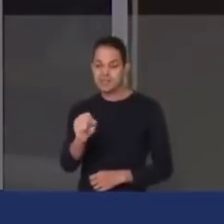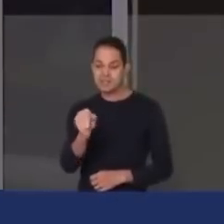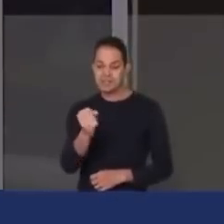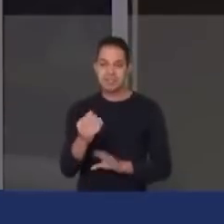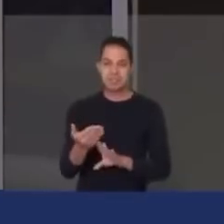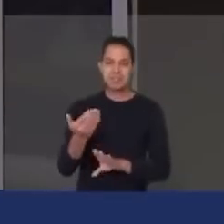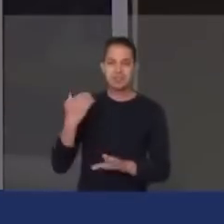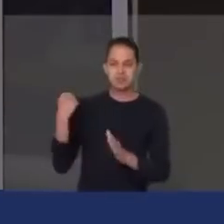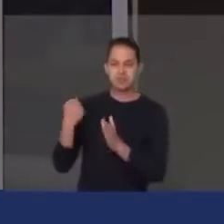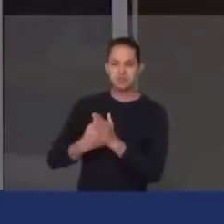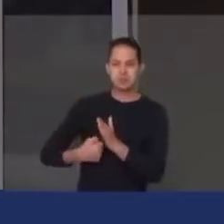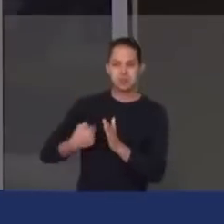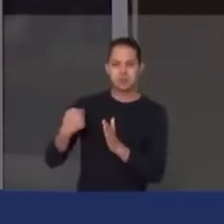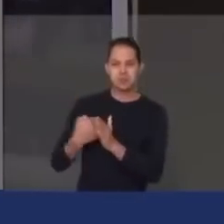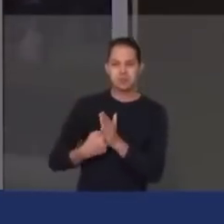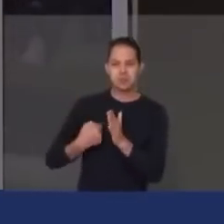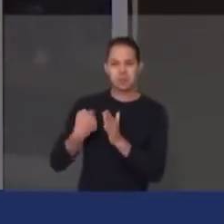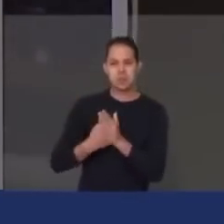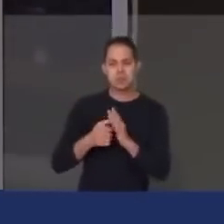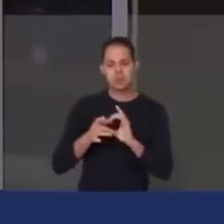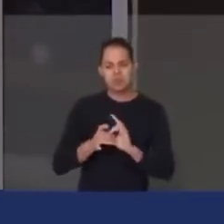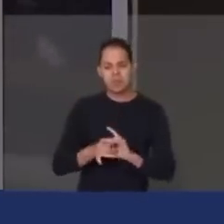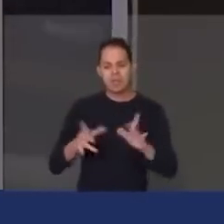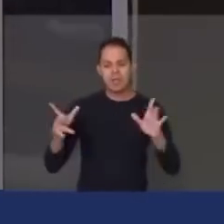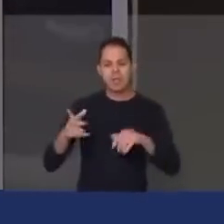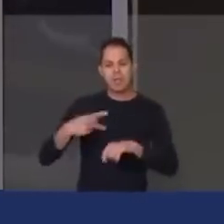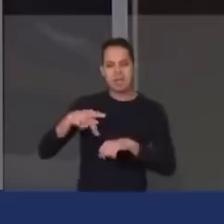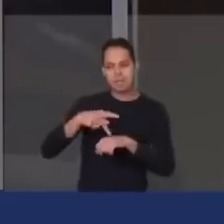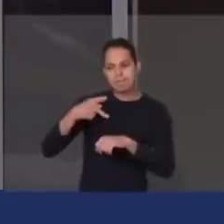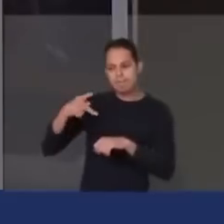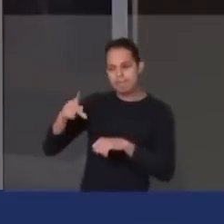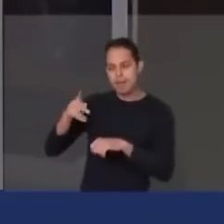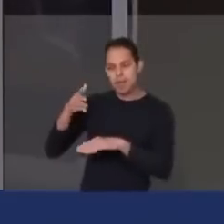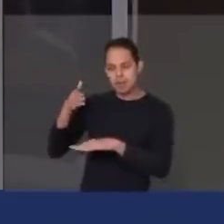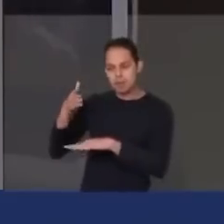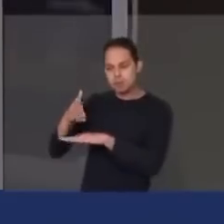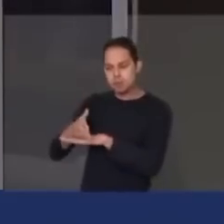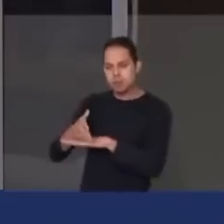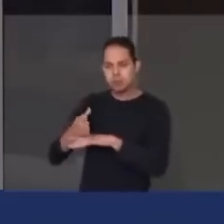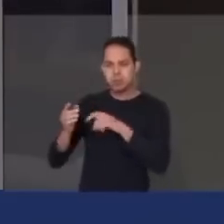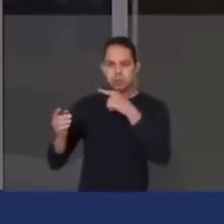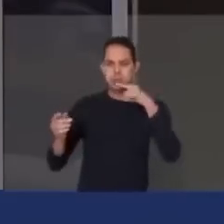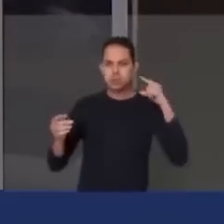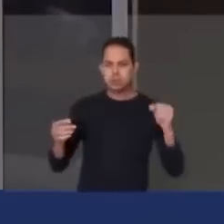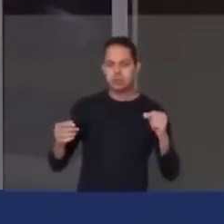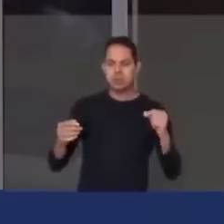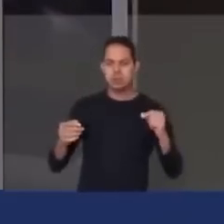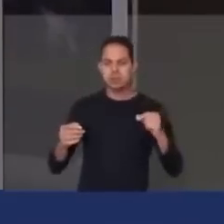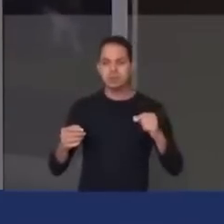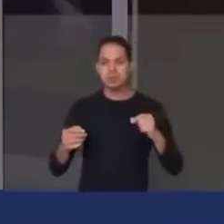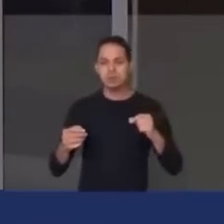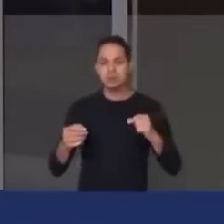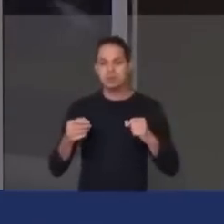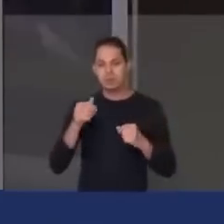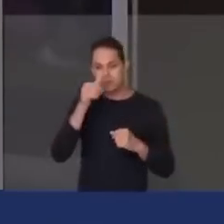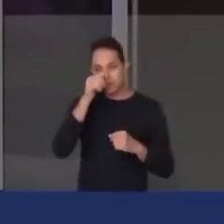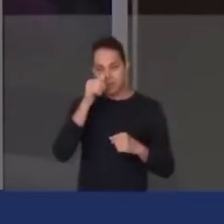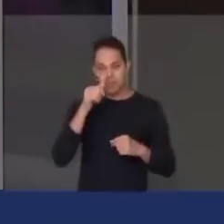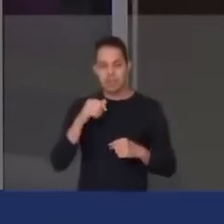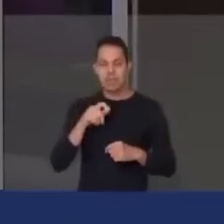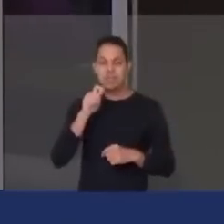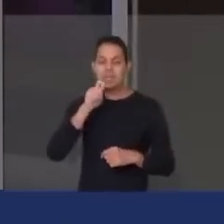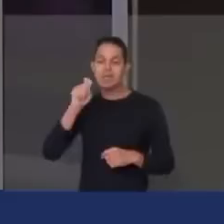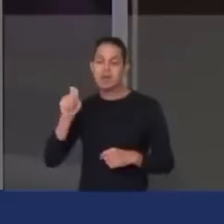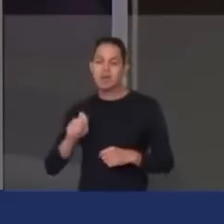bravamente pela Liberdade de seu país invadido por Russos comunistas é na Ucrânia dos anos